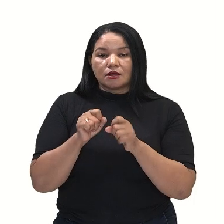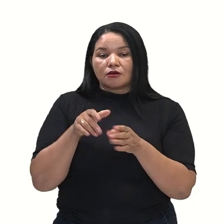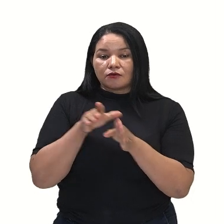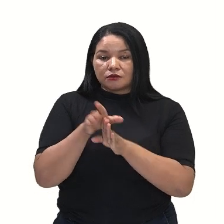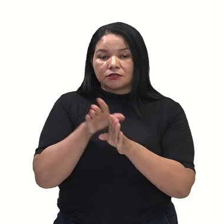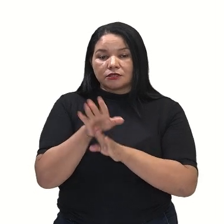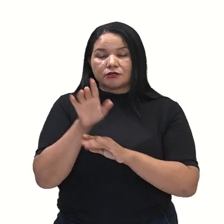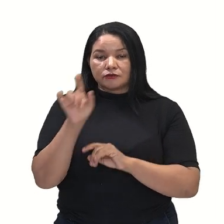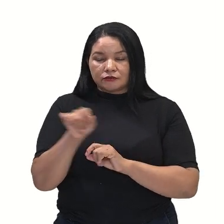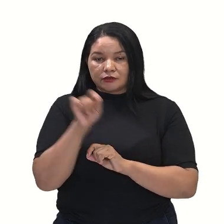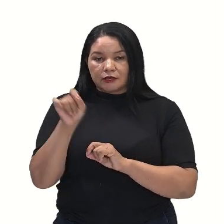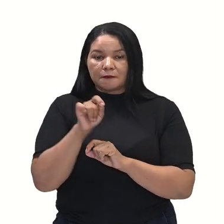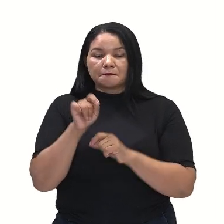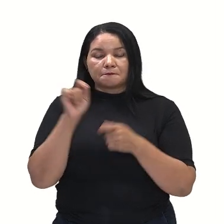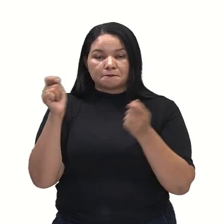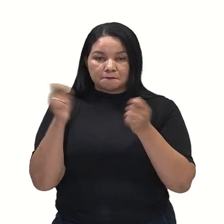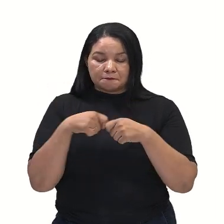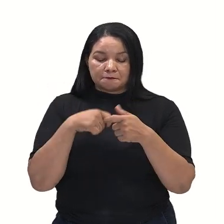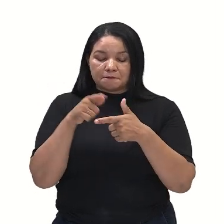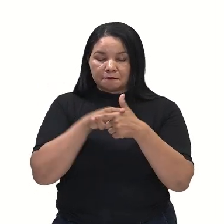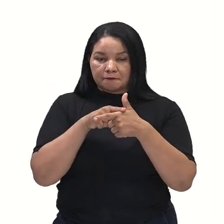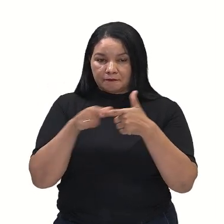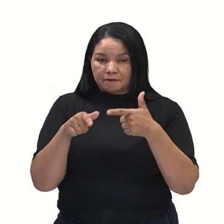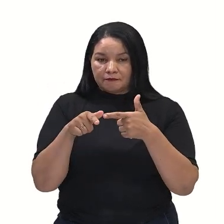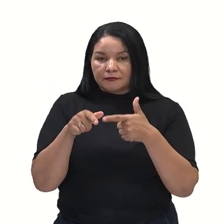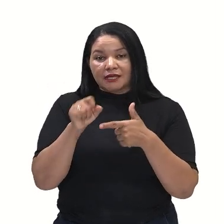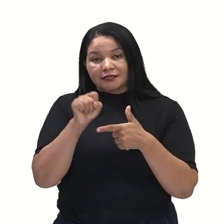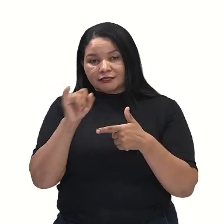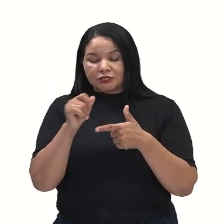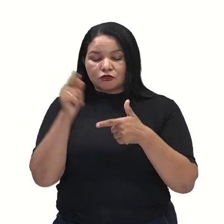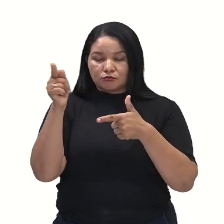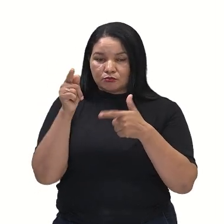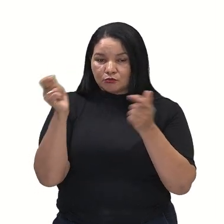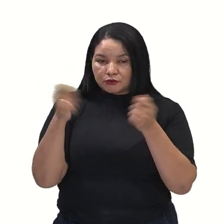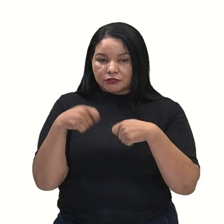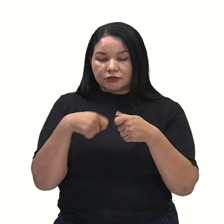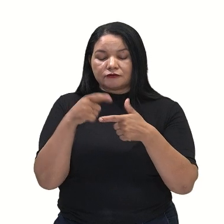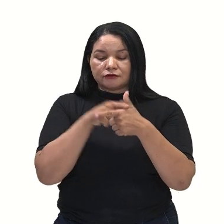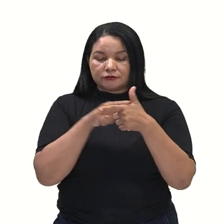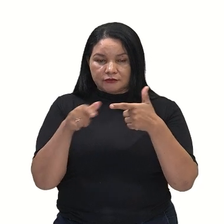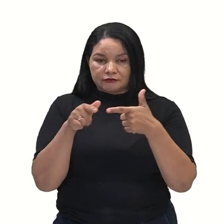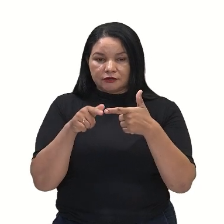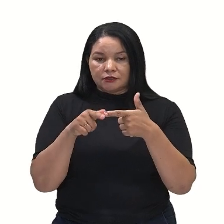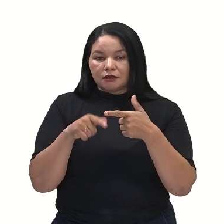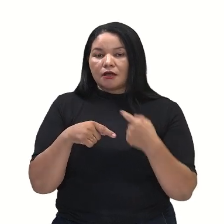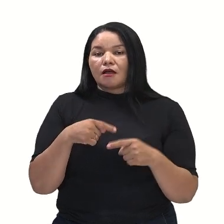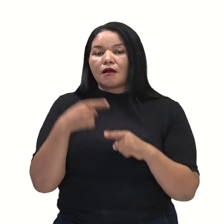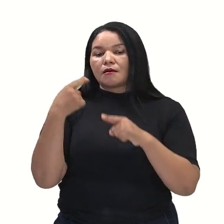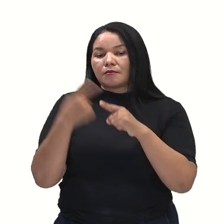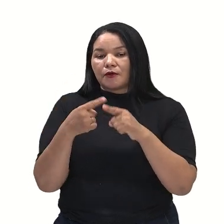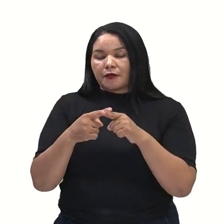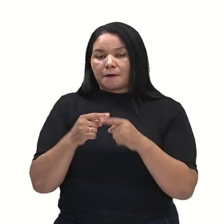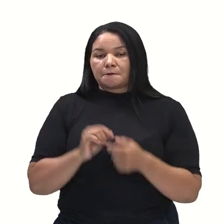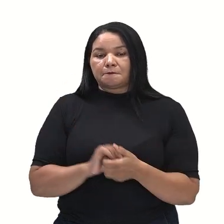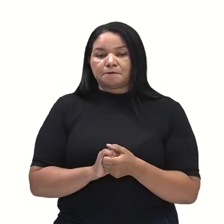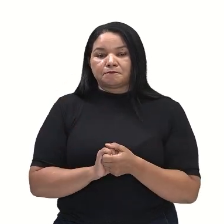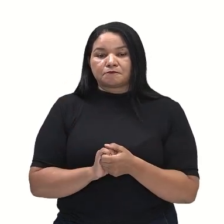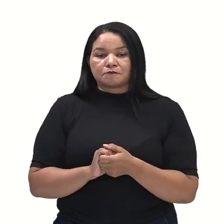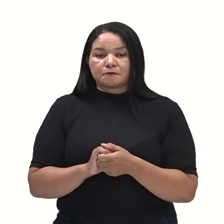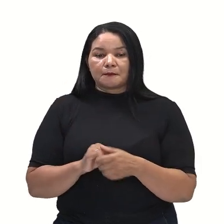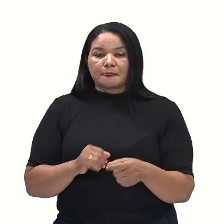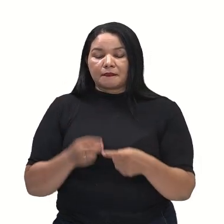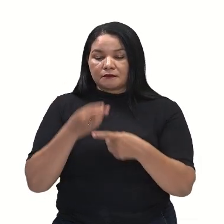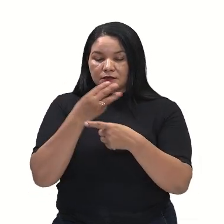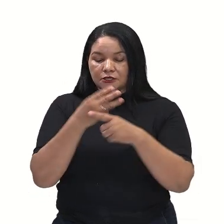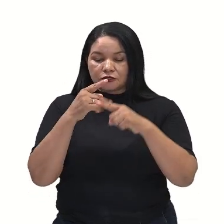a simplificar sempre que possível a fração. Vou já te explicar por quê. Vamos aqui, ó. 3 dividido